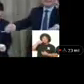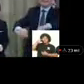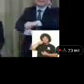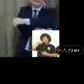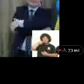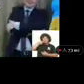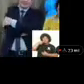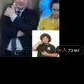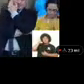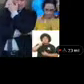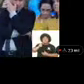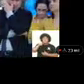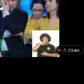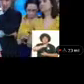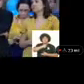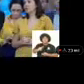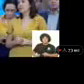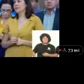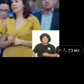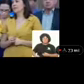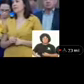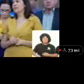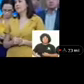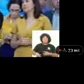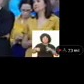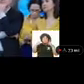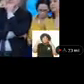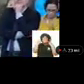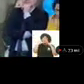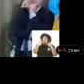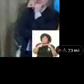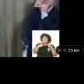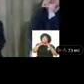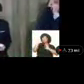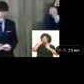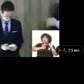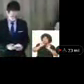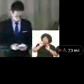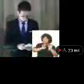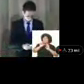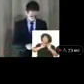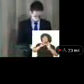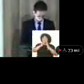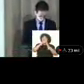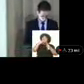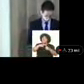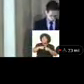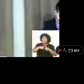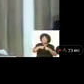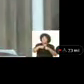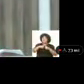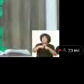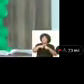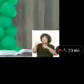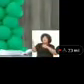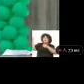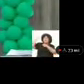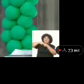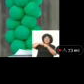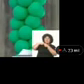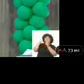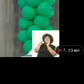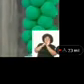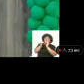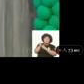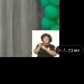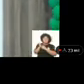coração dos irmãos, para preparar a igreja para o avivamento do Senhor. Seria muito fácil ganhar no primeiro